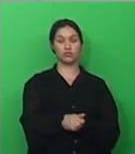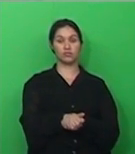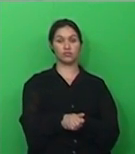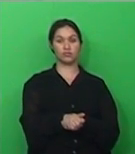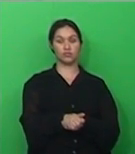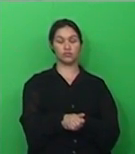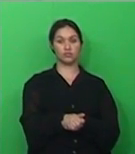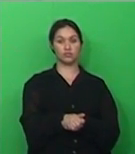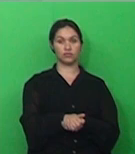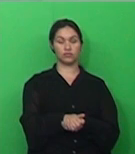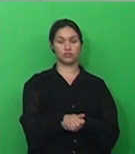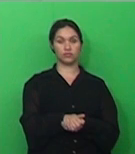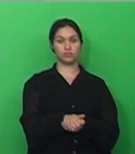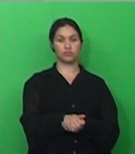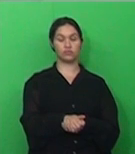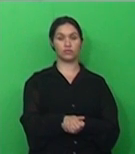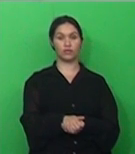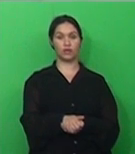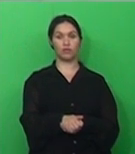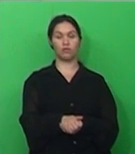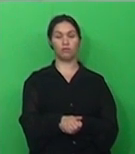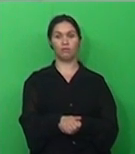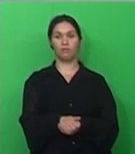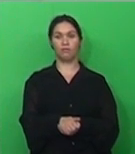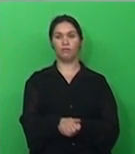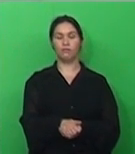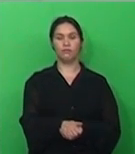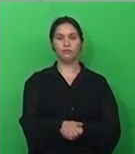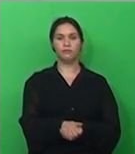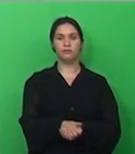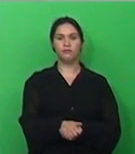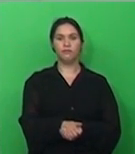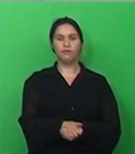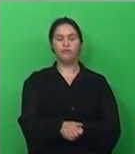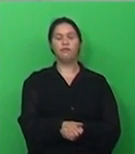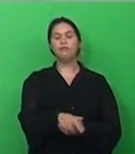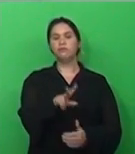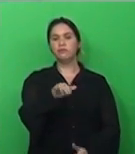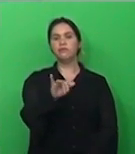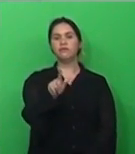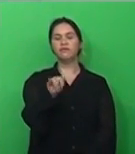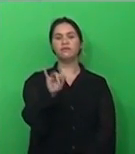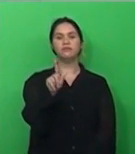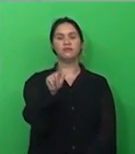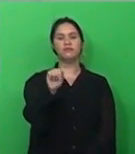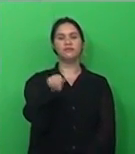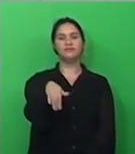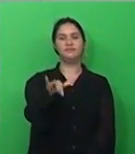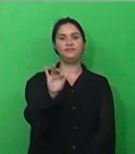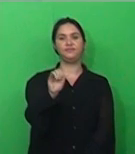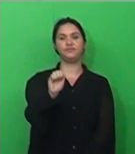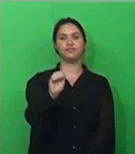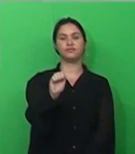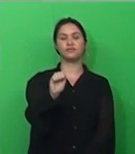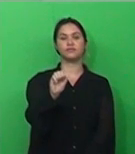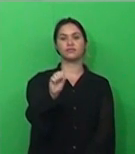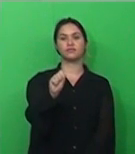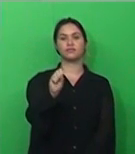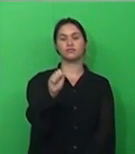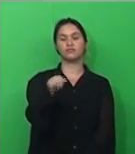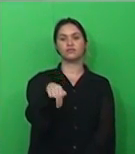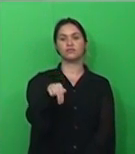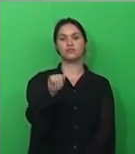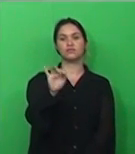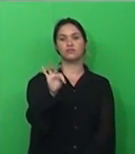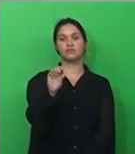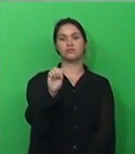uma subsecretaria vinculada à Secretaria Municipal de Saúde, que é a Vigilância Sanitária. Ora, a Vigilância já tem seu papel, só